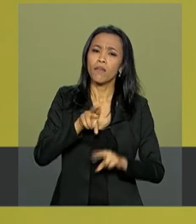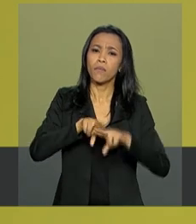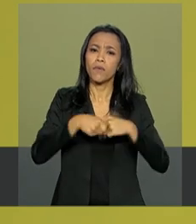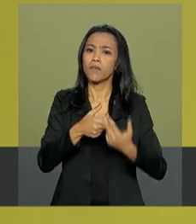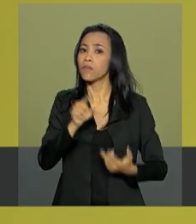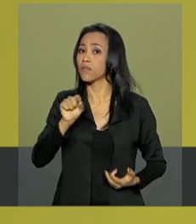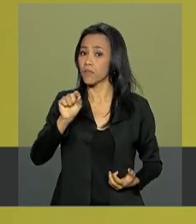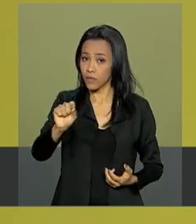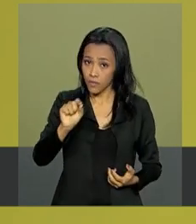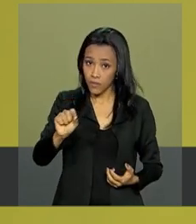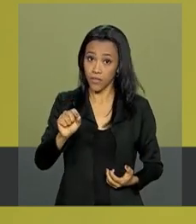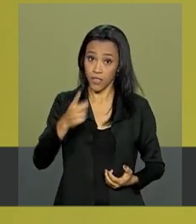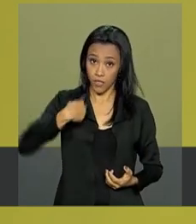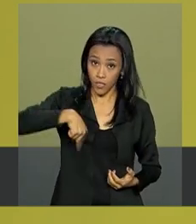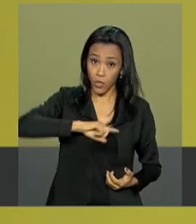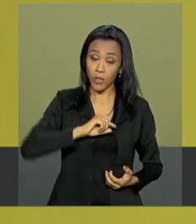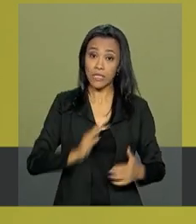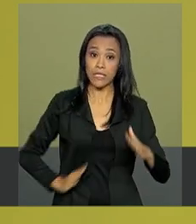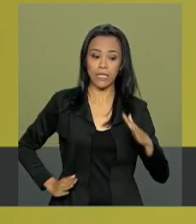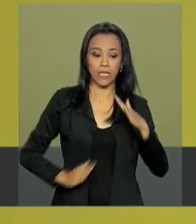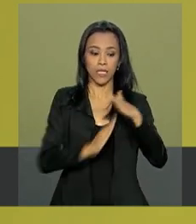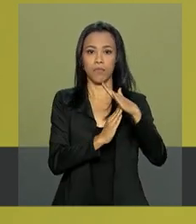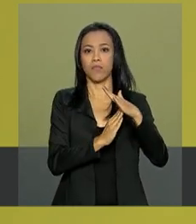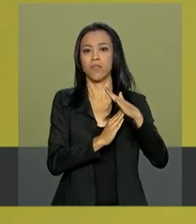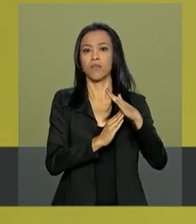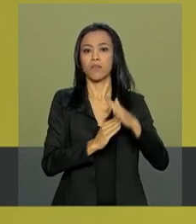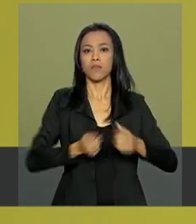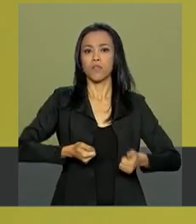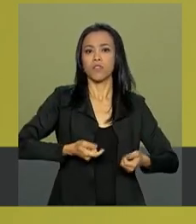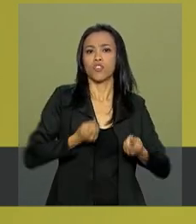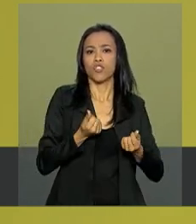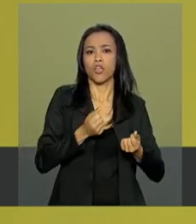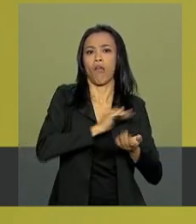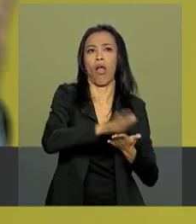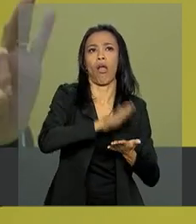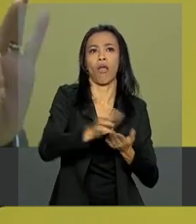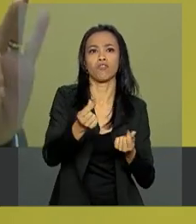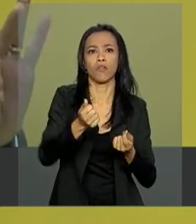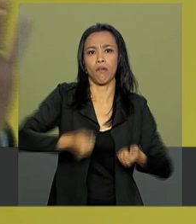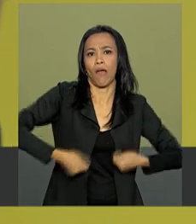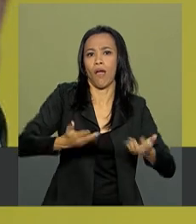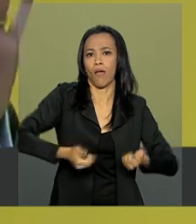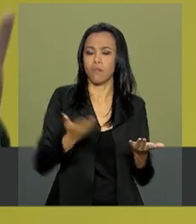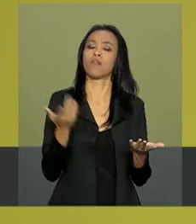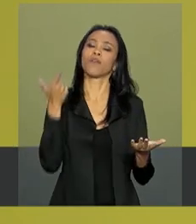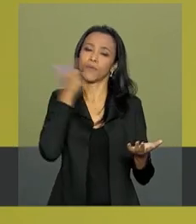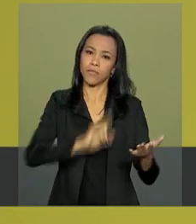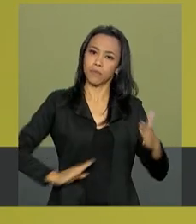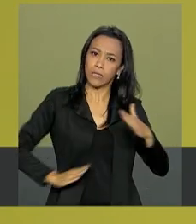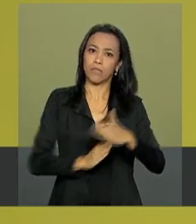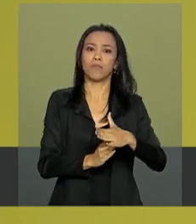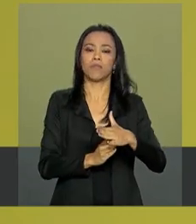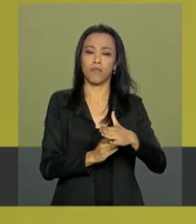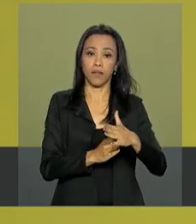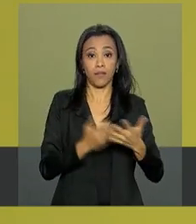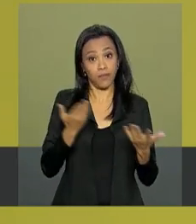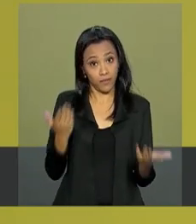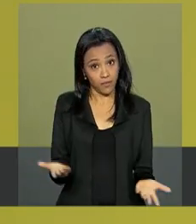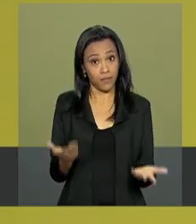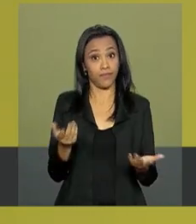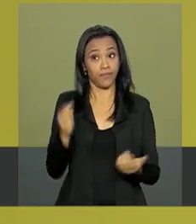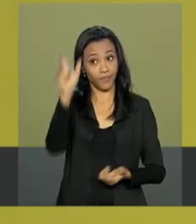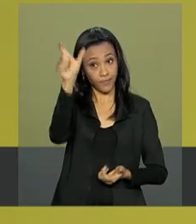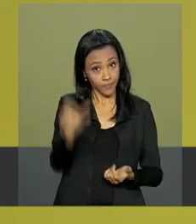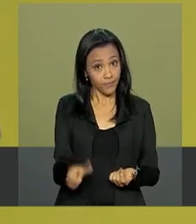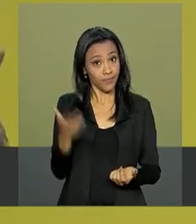de nós termos estabelecido um teto para os gastos públicos. Então vejam o drama pelo qual passa o ministro da Fazenda.